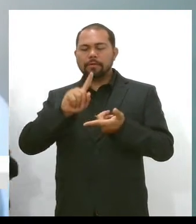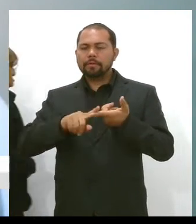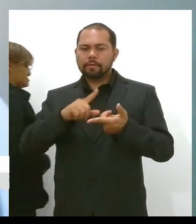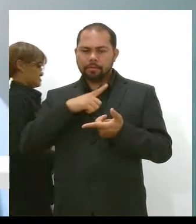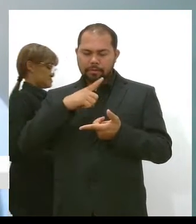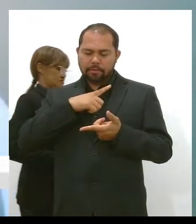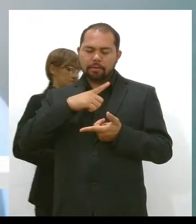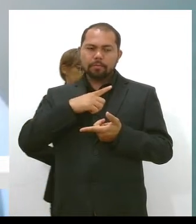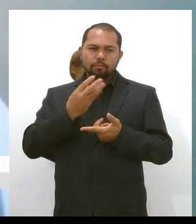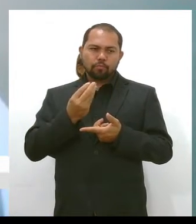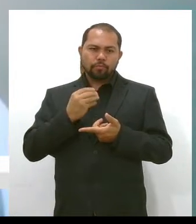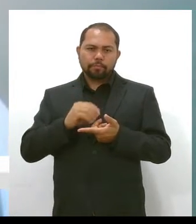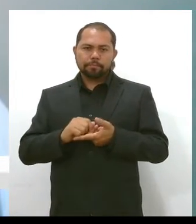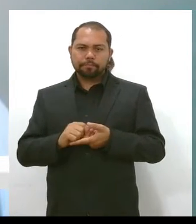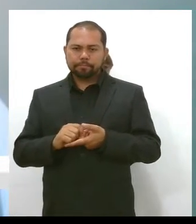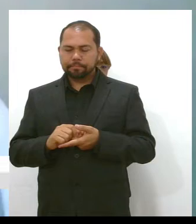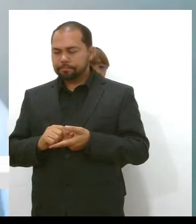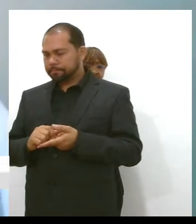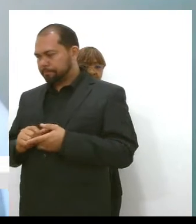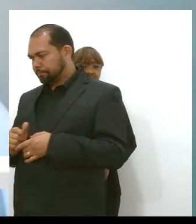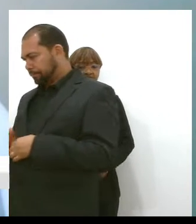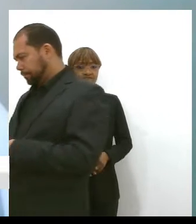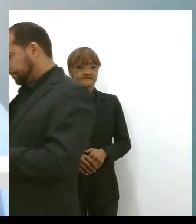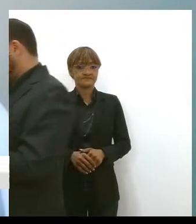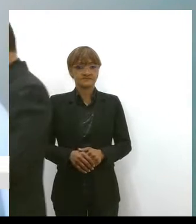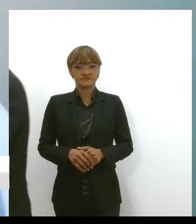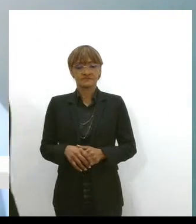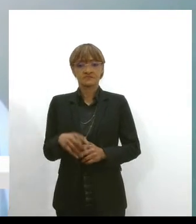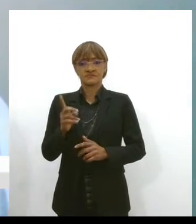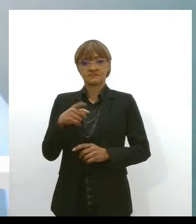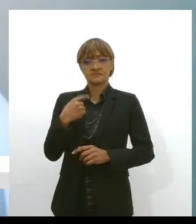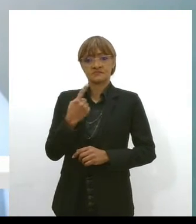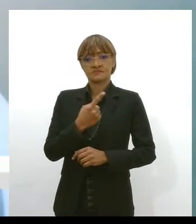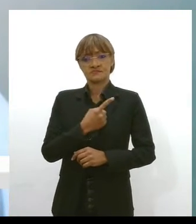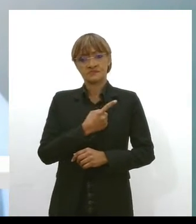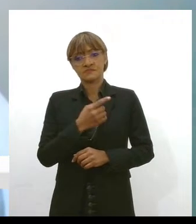E recentemente a gente absorveu